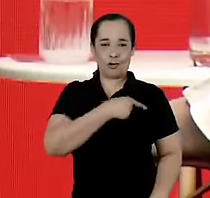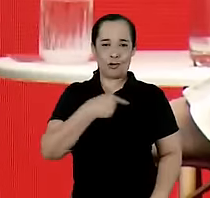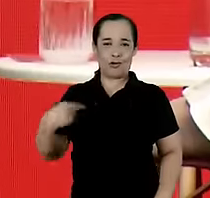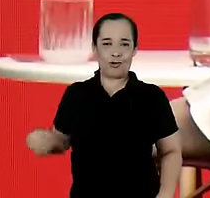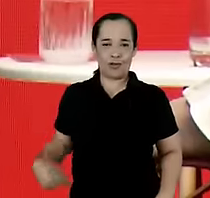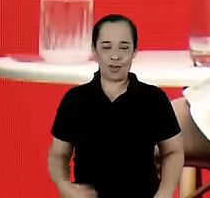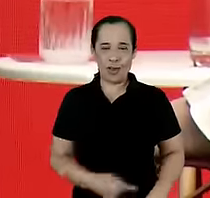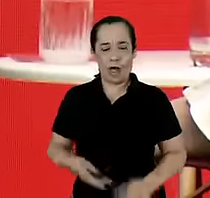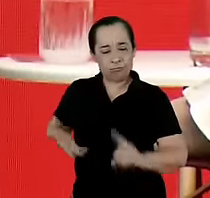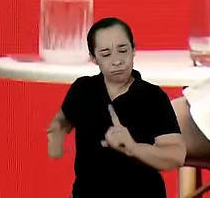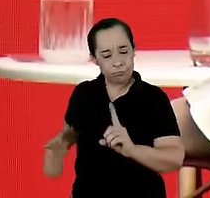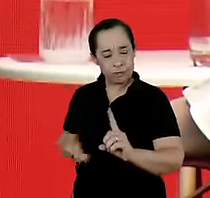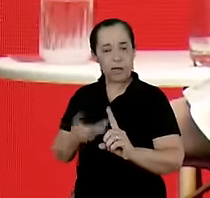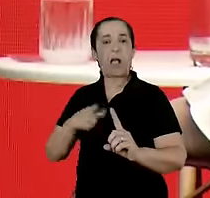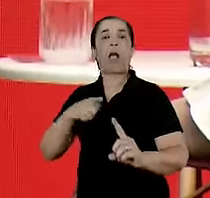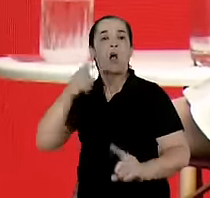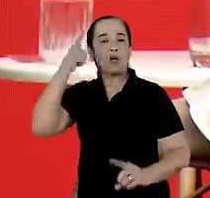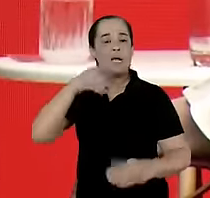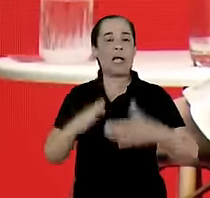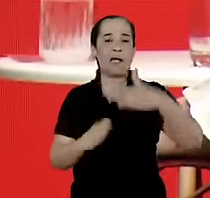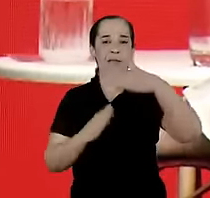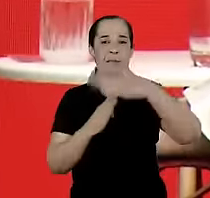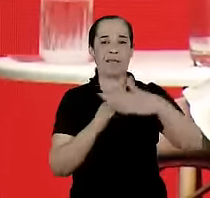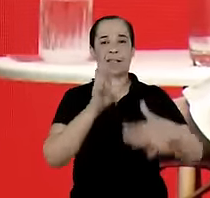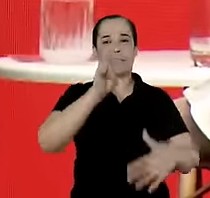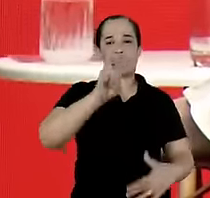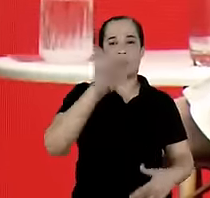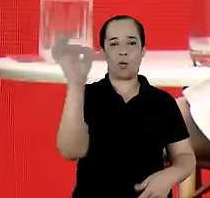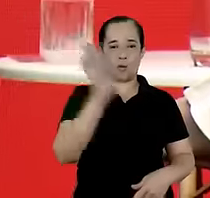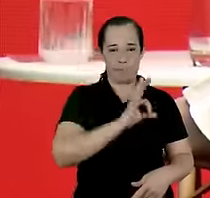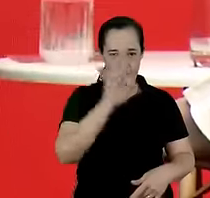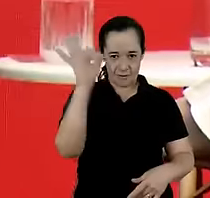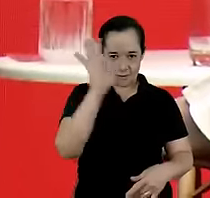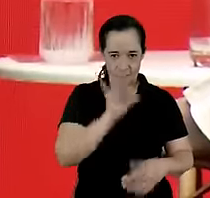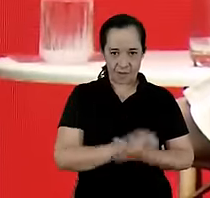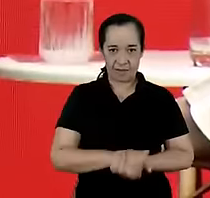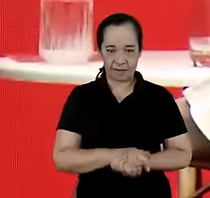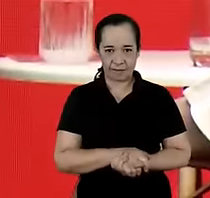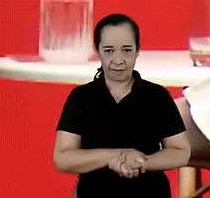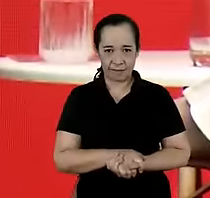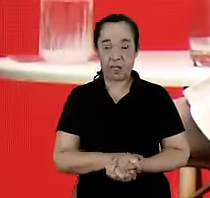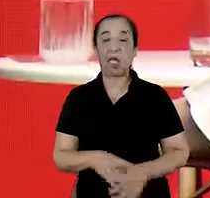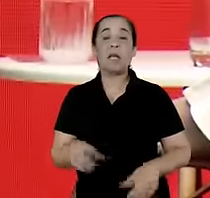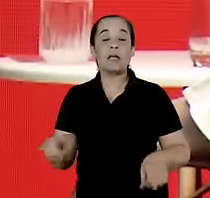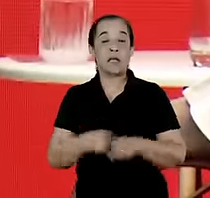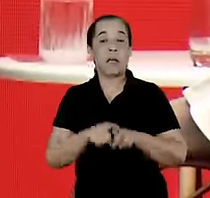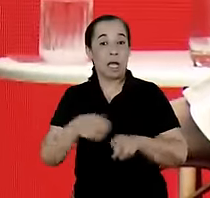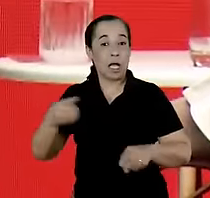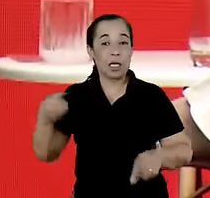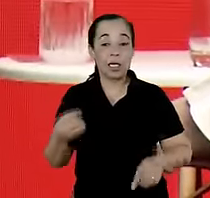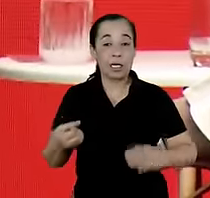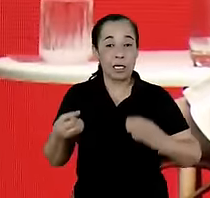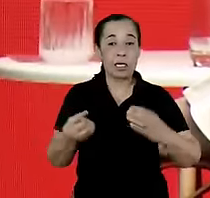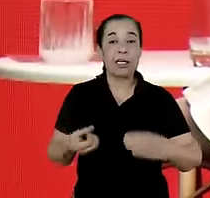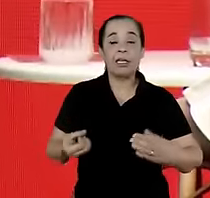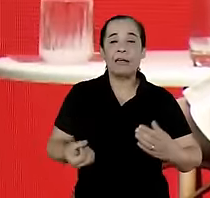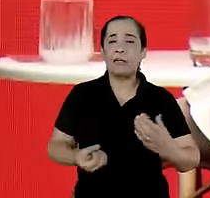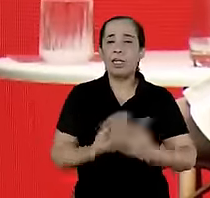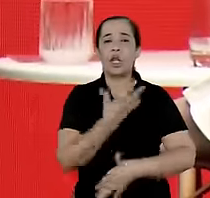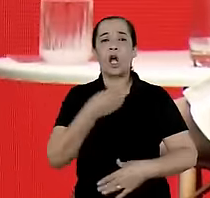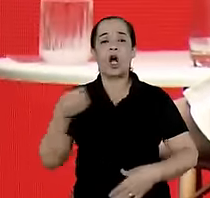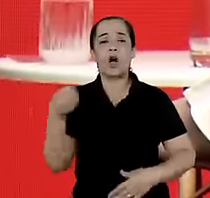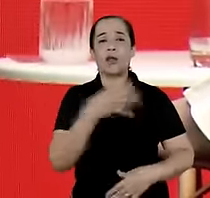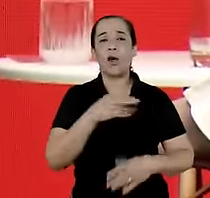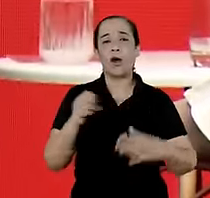vão entregar a meta desse ano de 5% e vão divulgar nova meta pro ano que vem o mercado espera que seja por volta dos cinco também eu acho eu